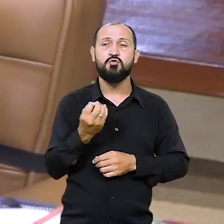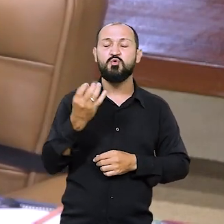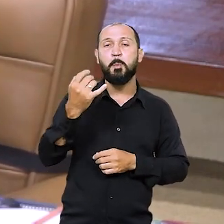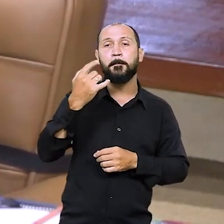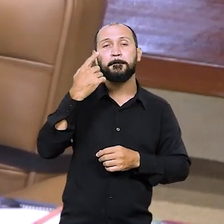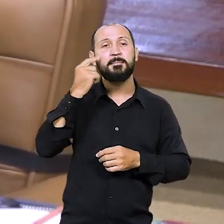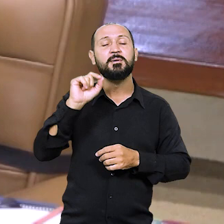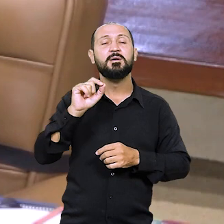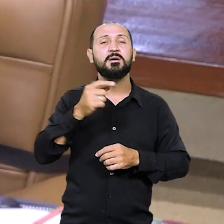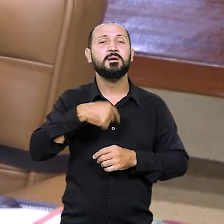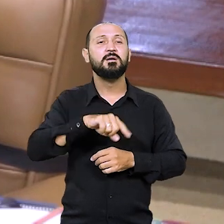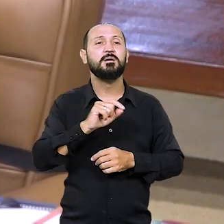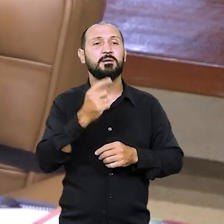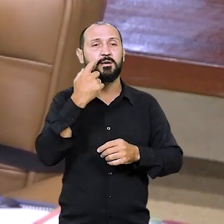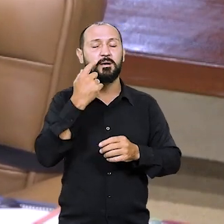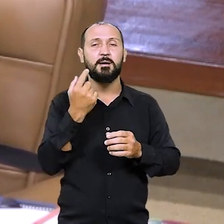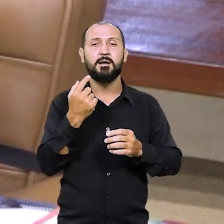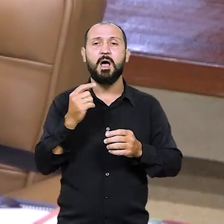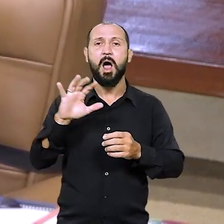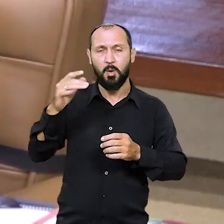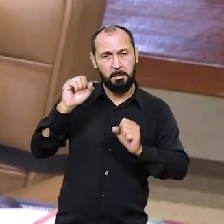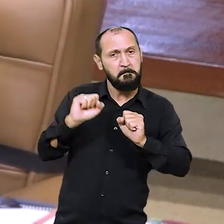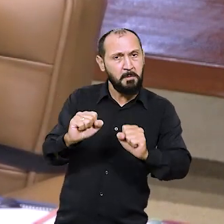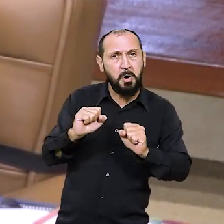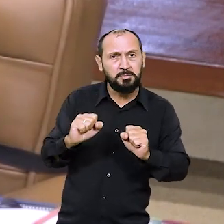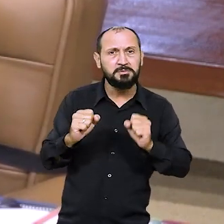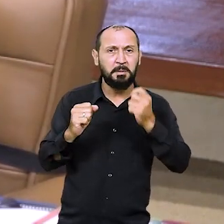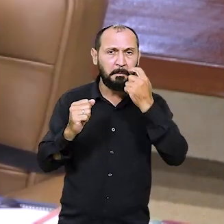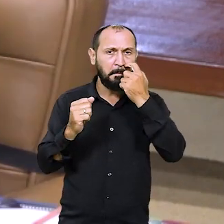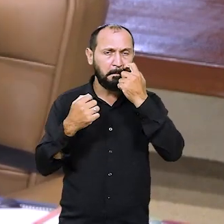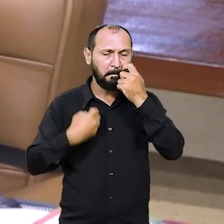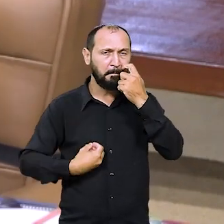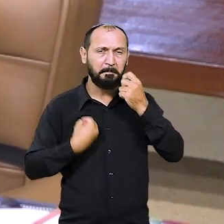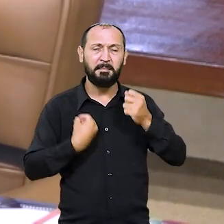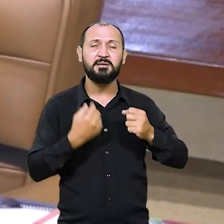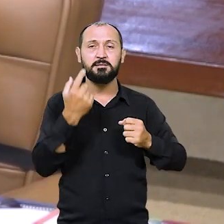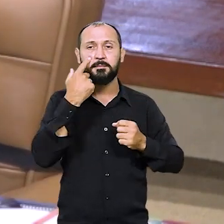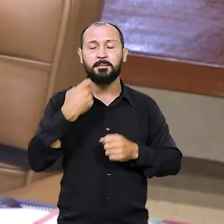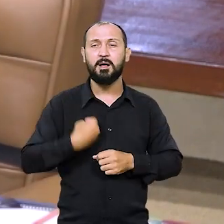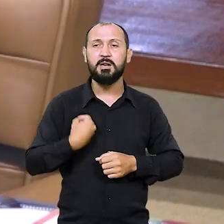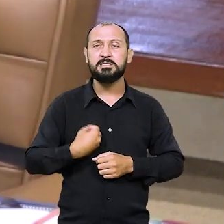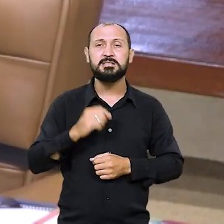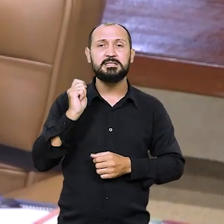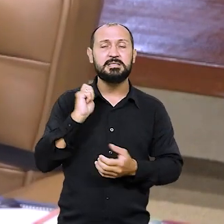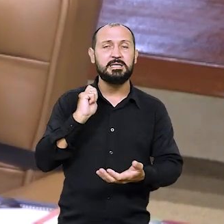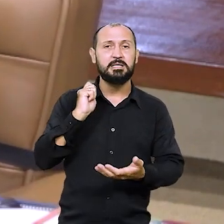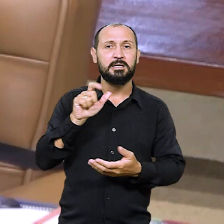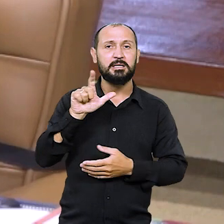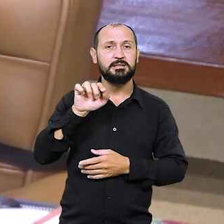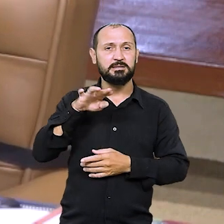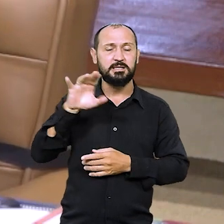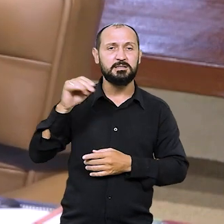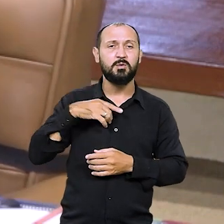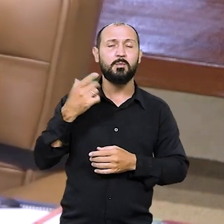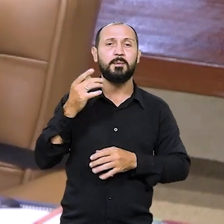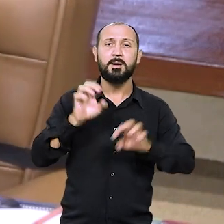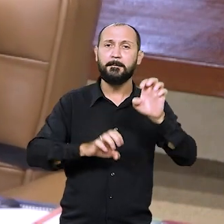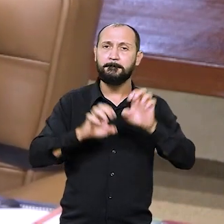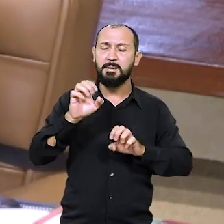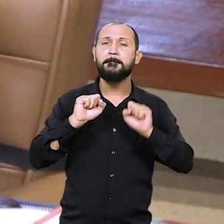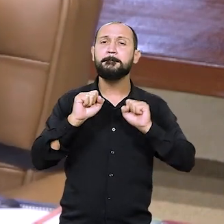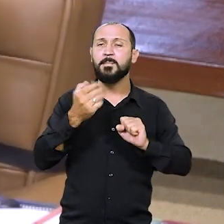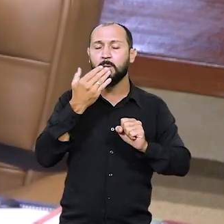já tivemos aqui a chancela dupla de que isso pode acontecer. Participação em licitação pública. É claro que uma empresa